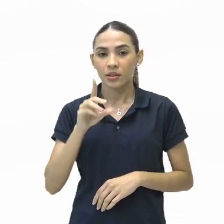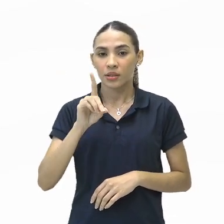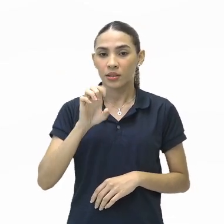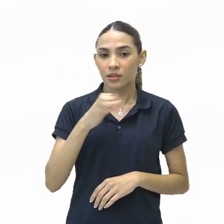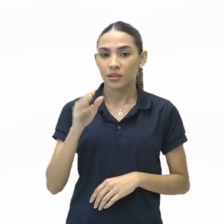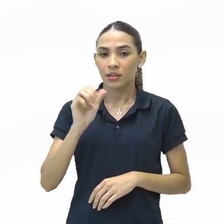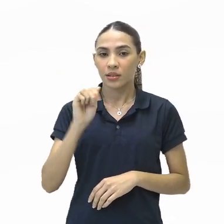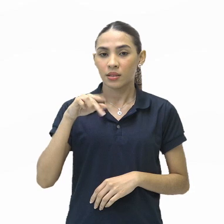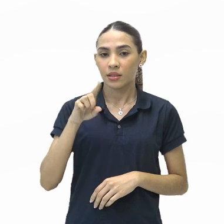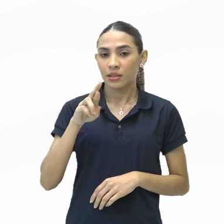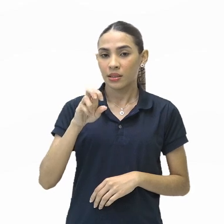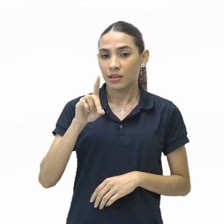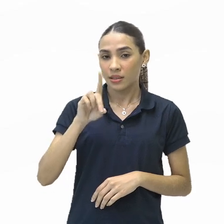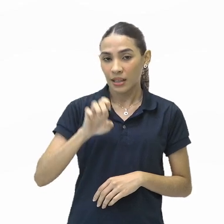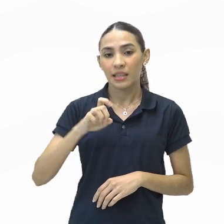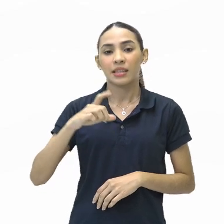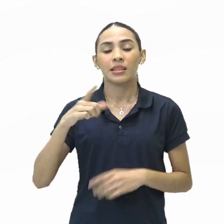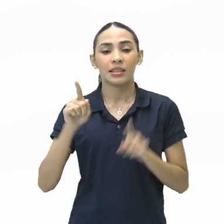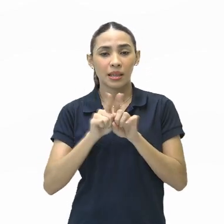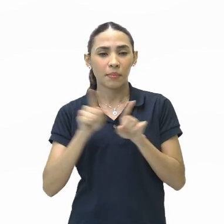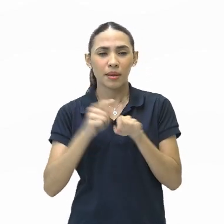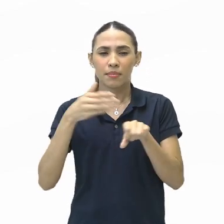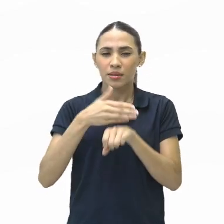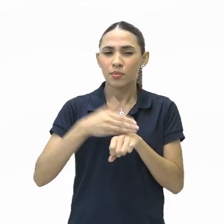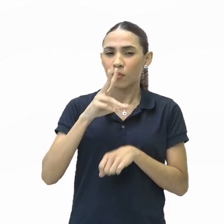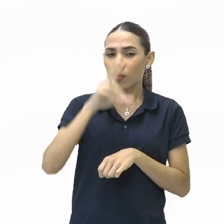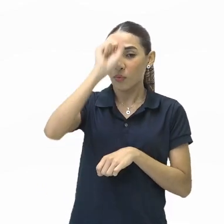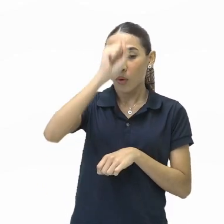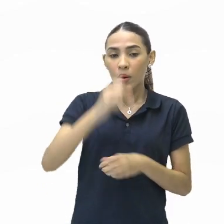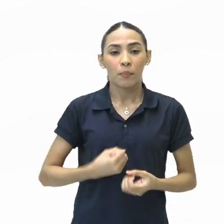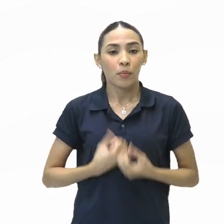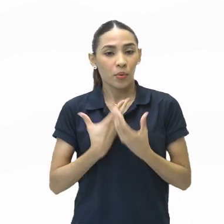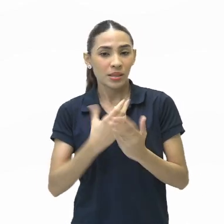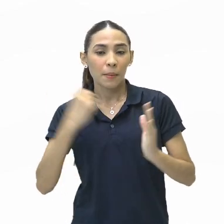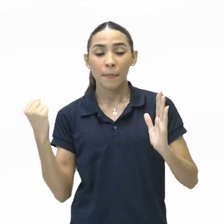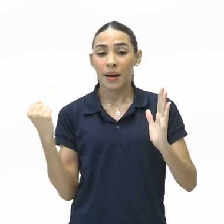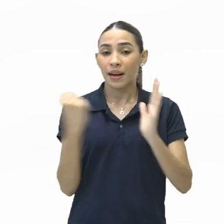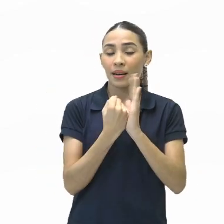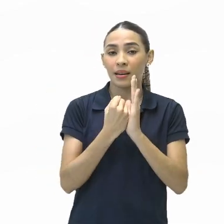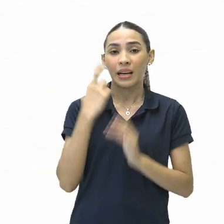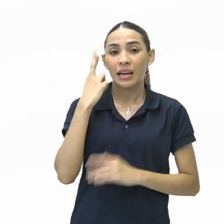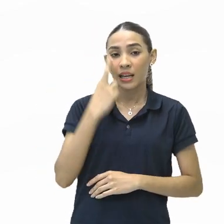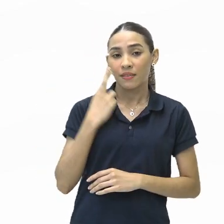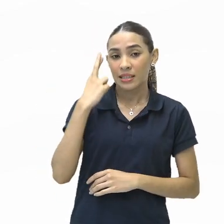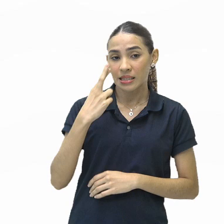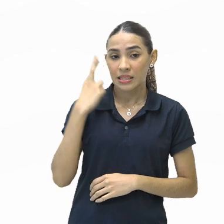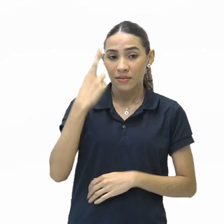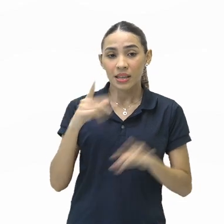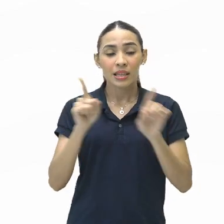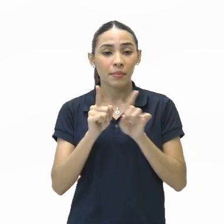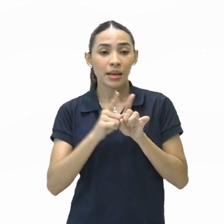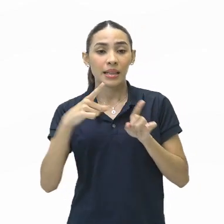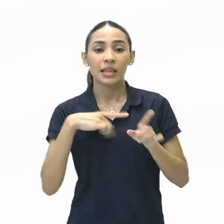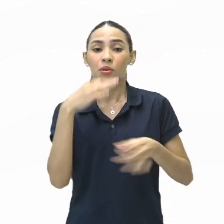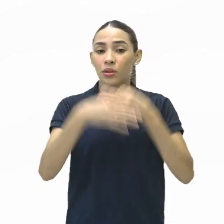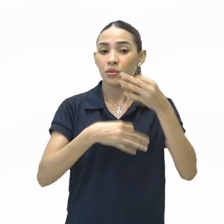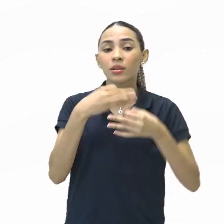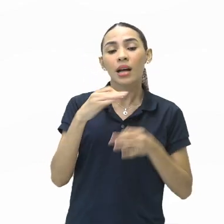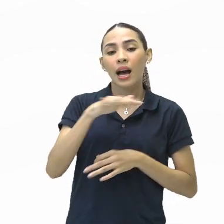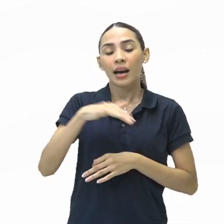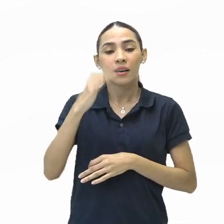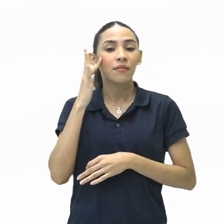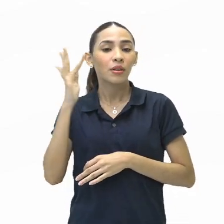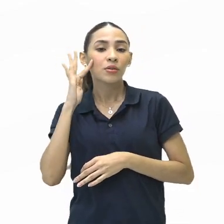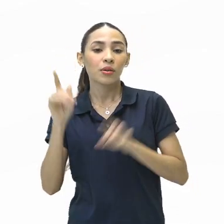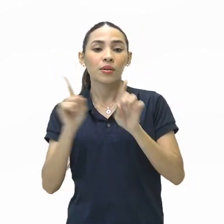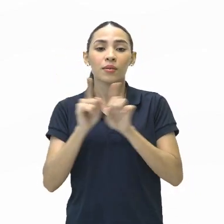aí participação desse movimento. Ele traz a poesia marcadamente reflexiva, questionamentos filosóficos